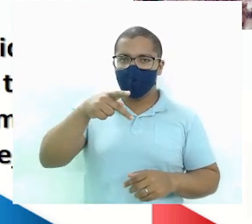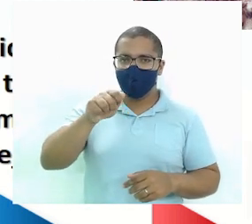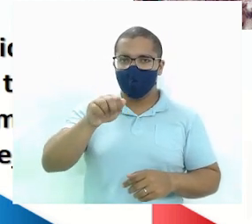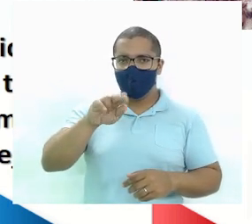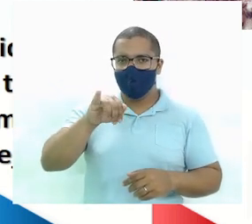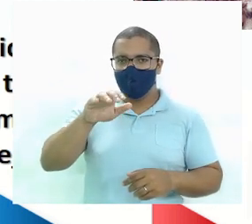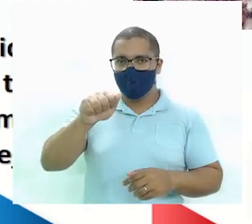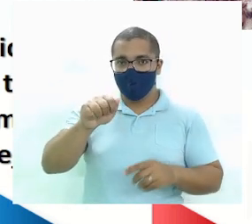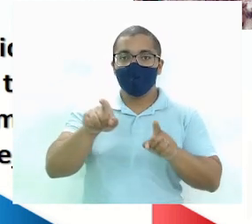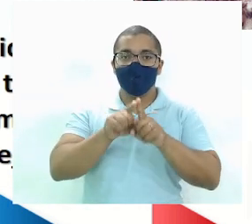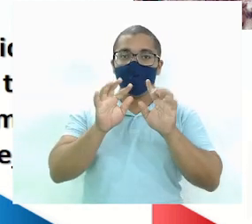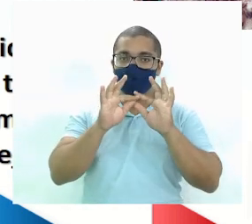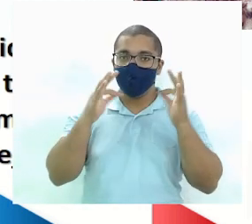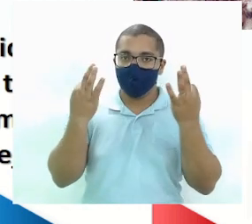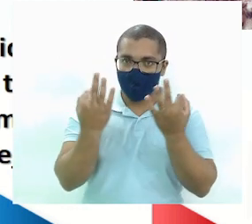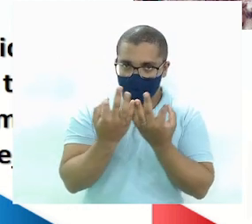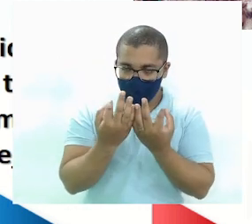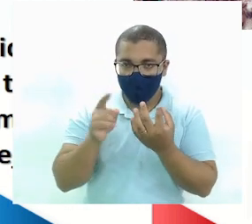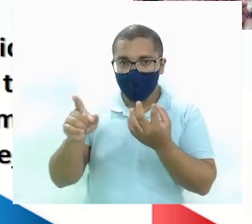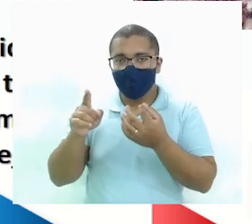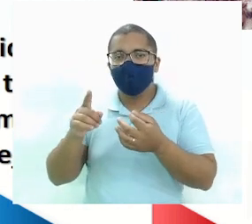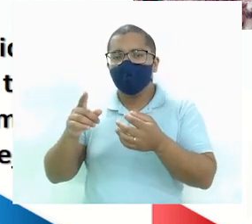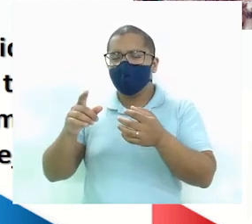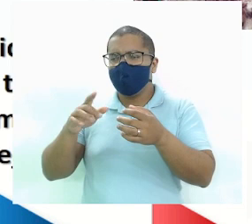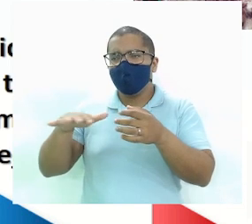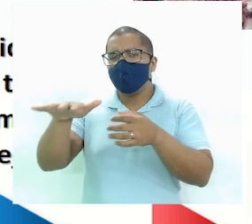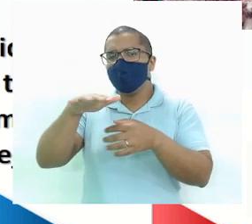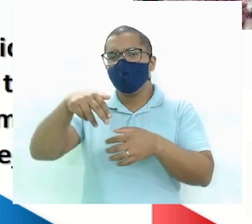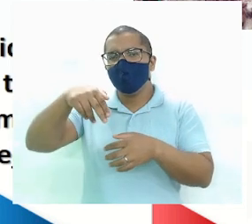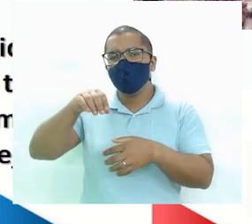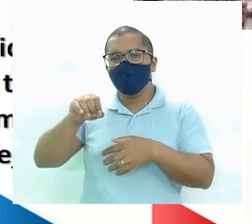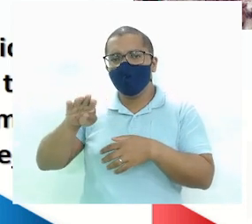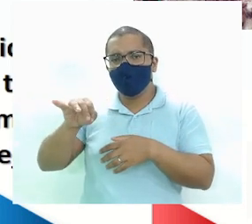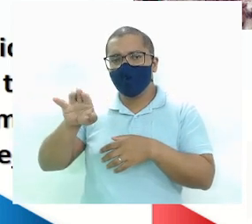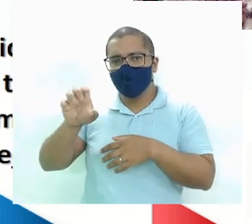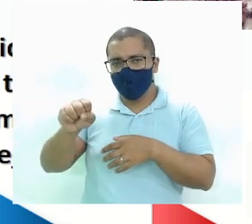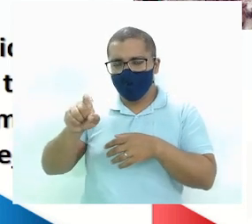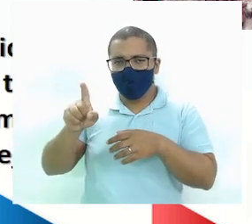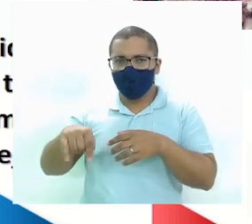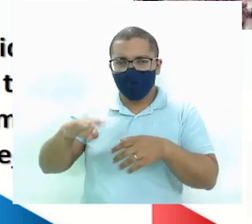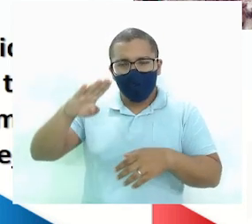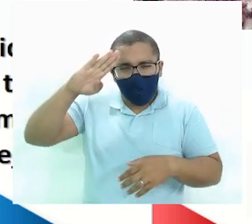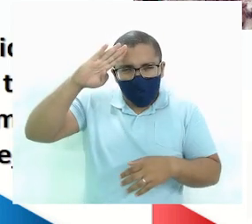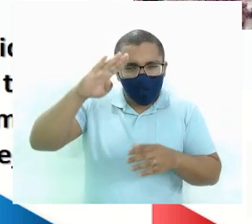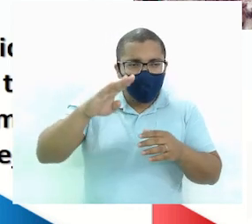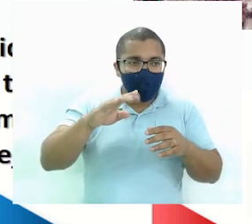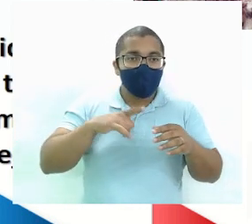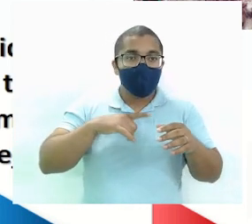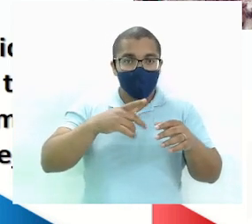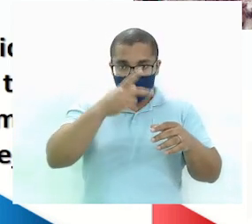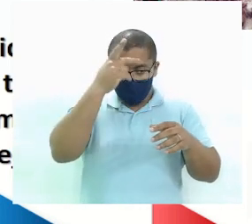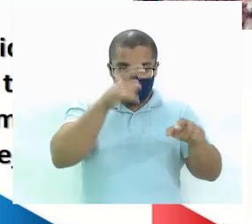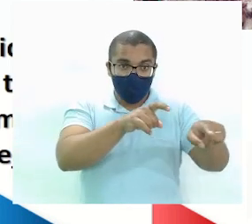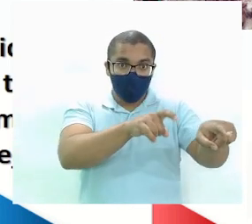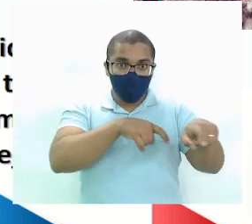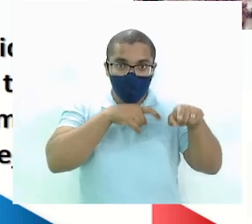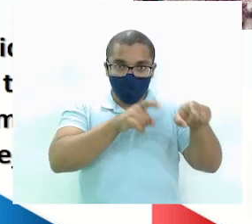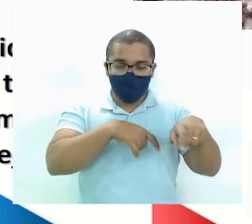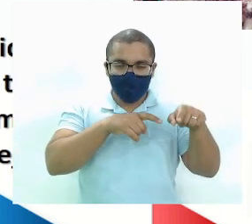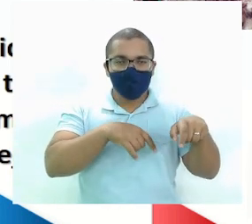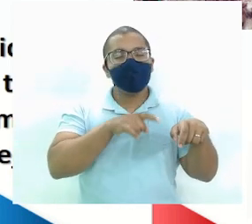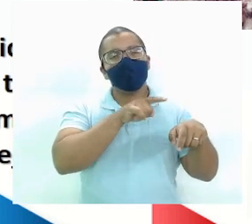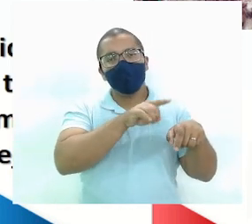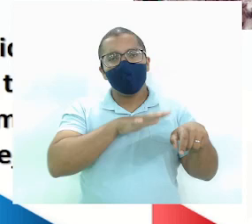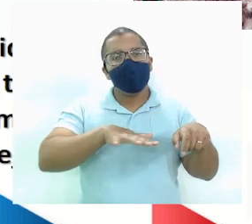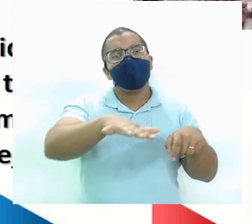parentes, e a nobreza, que era dirigentes e militares. os camponeses, né, que são aqueles